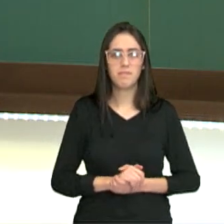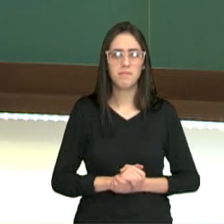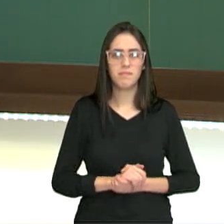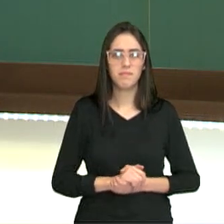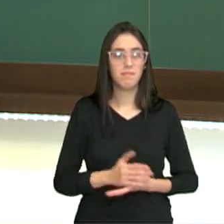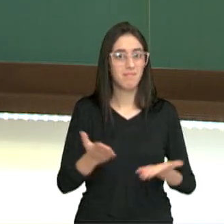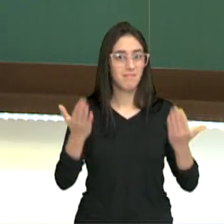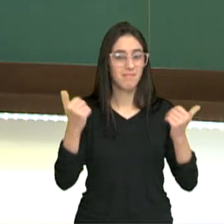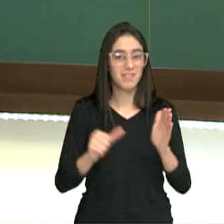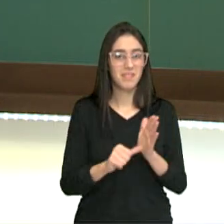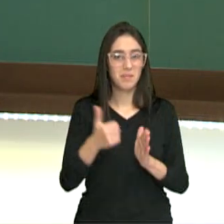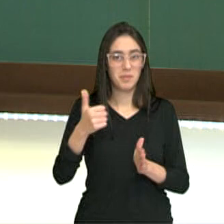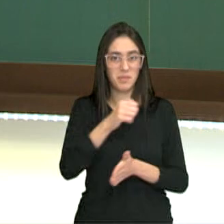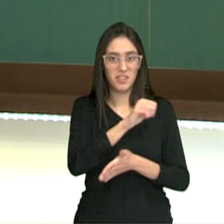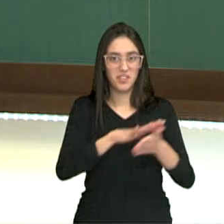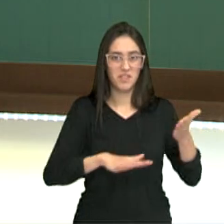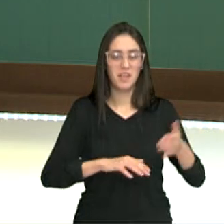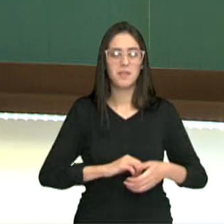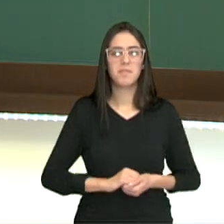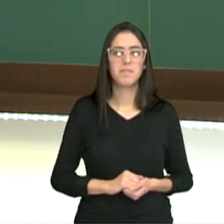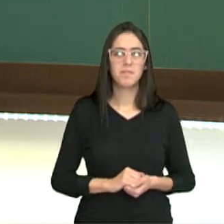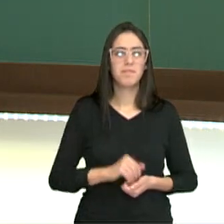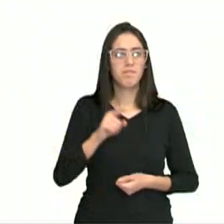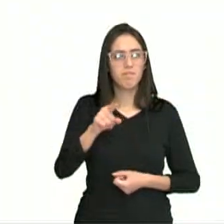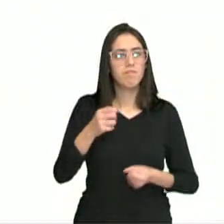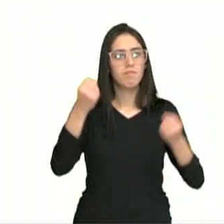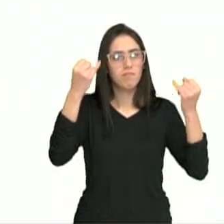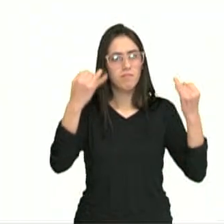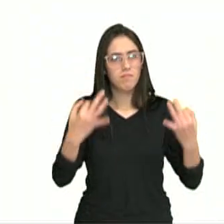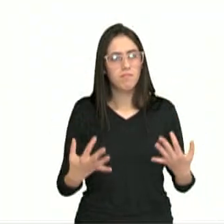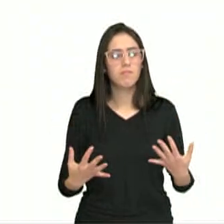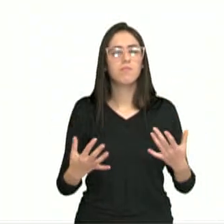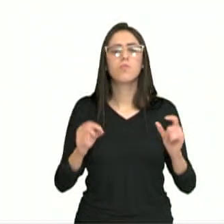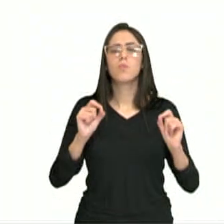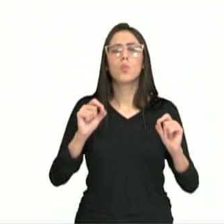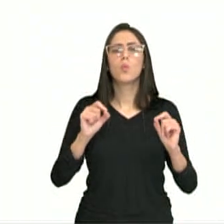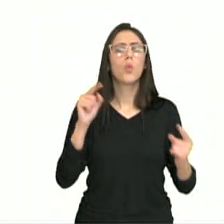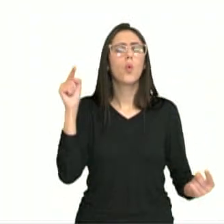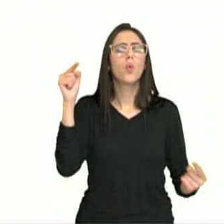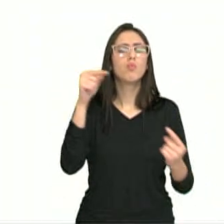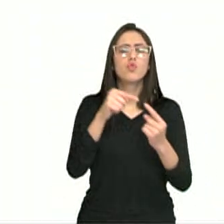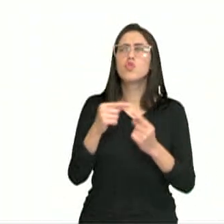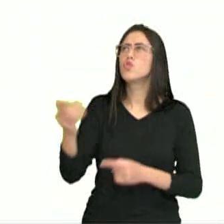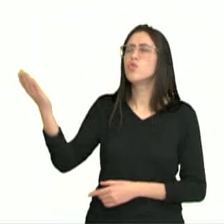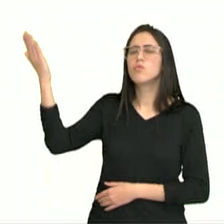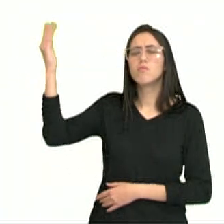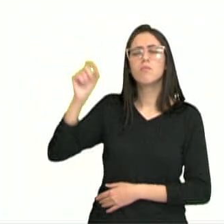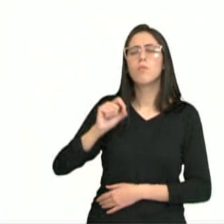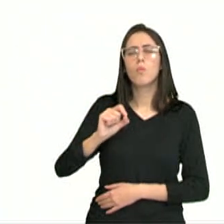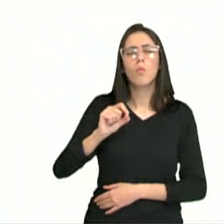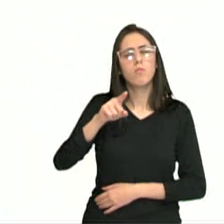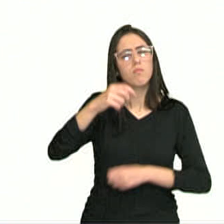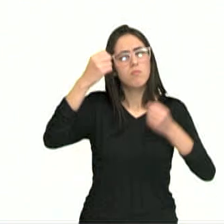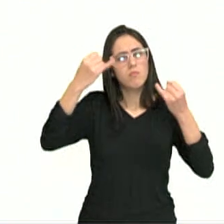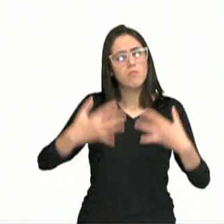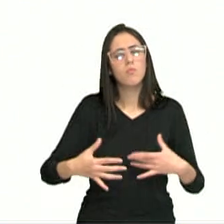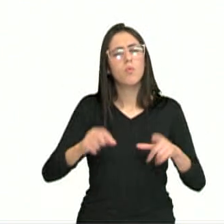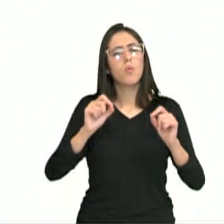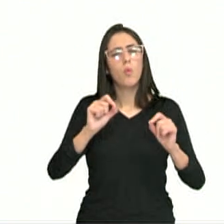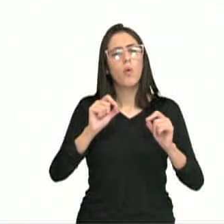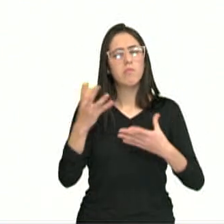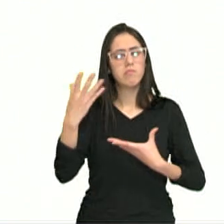Vamos para a nossa primeira atividade? Explique qual o objetivo do parkour e qual a sua relação com a